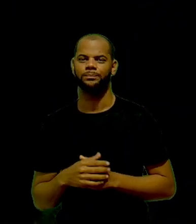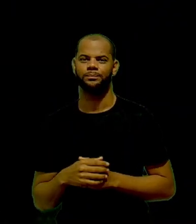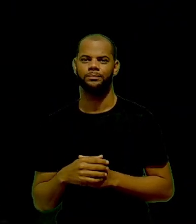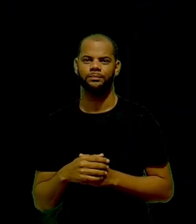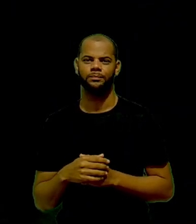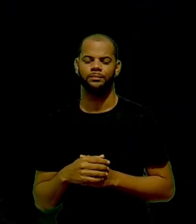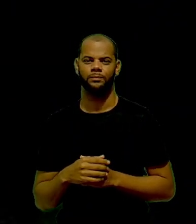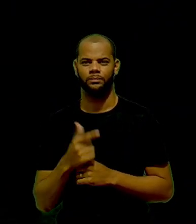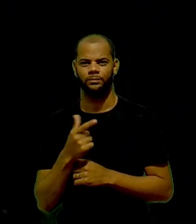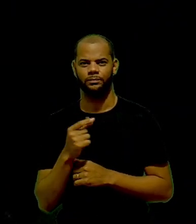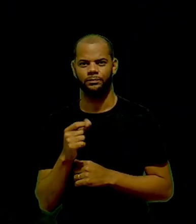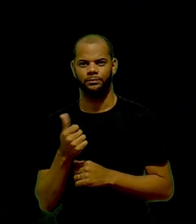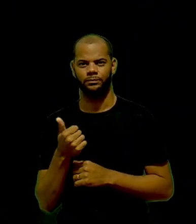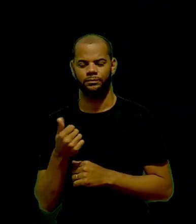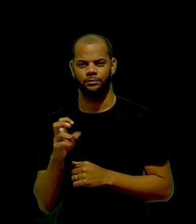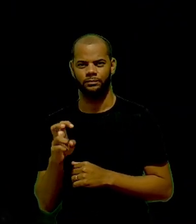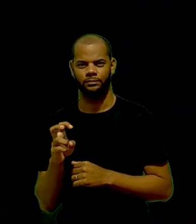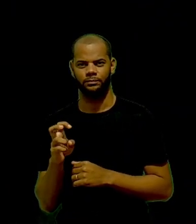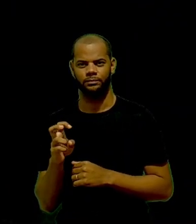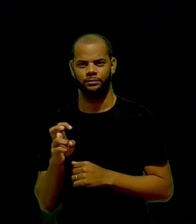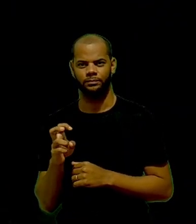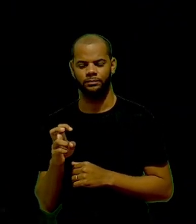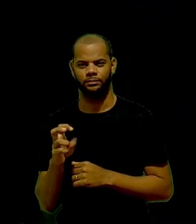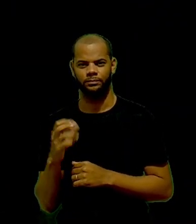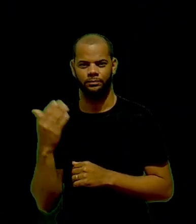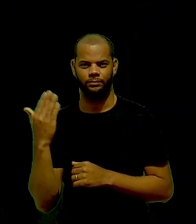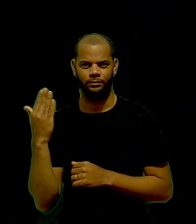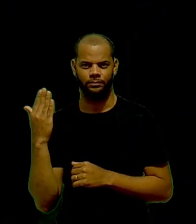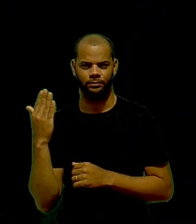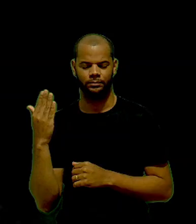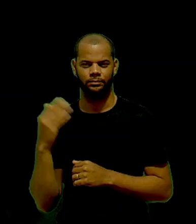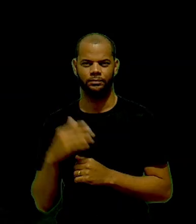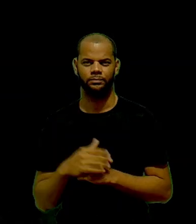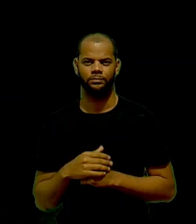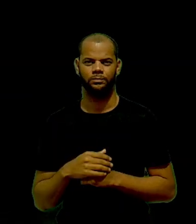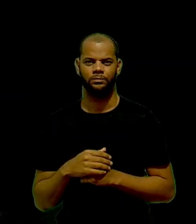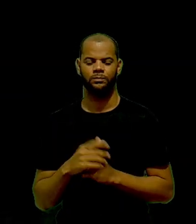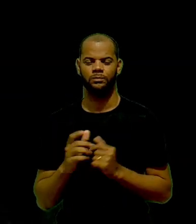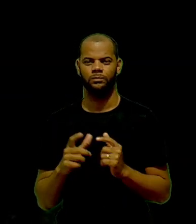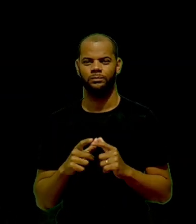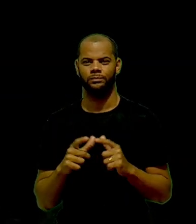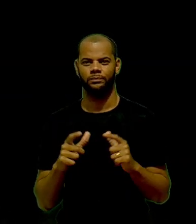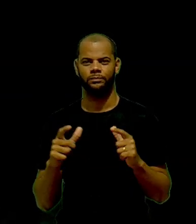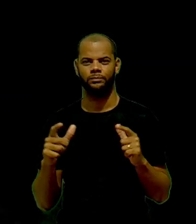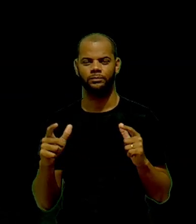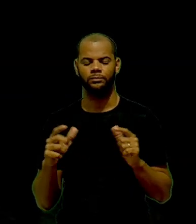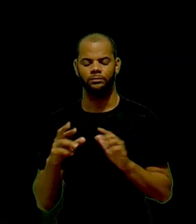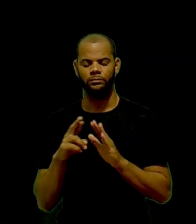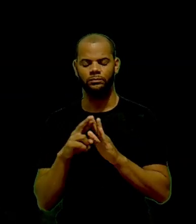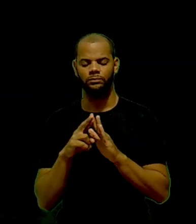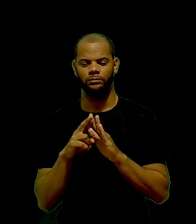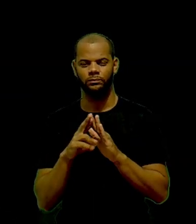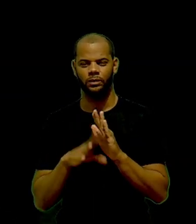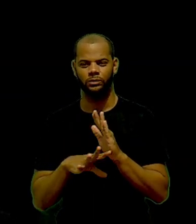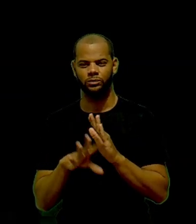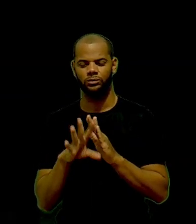Em 2015, essa resolução 482 foi expandida através da resolução 687 da ANEEL.